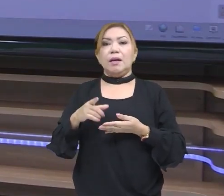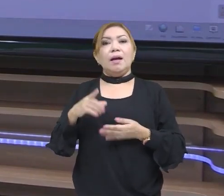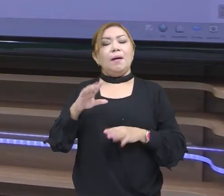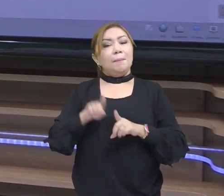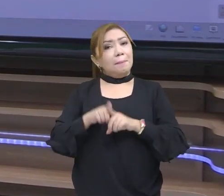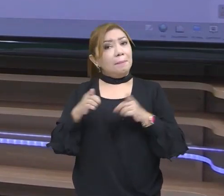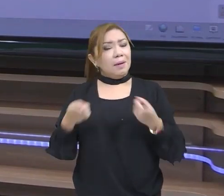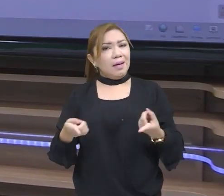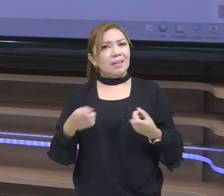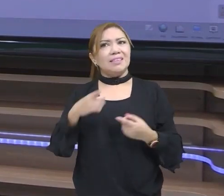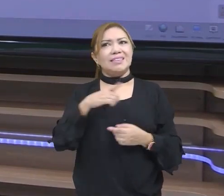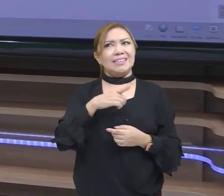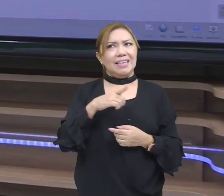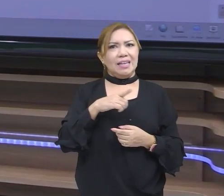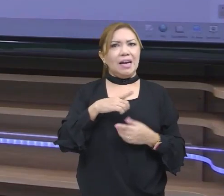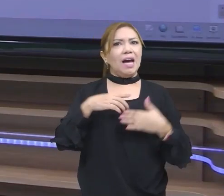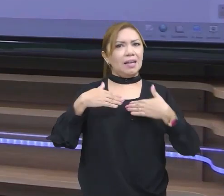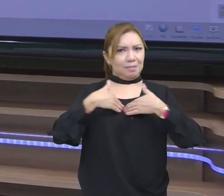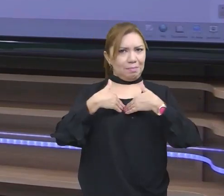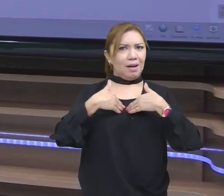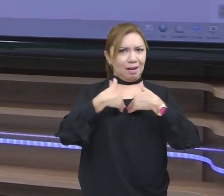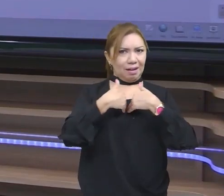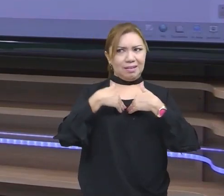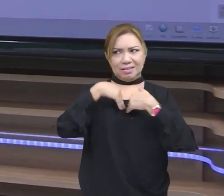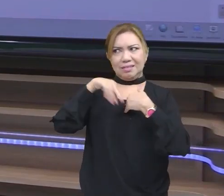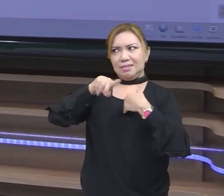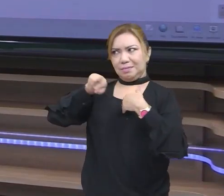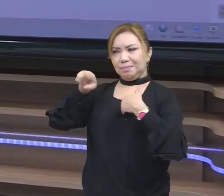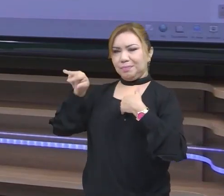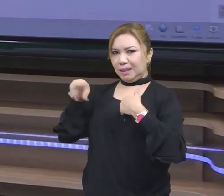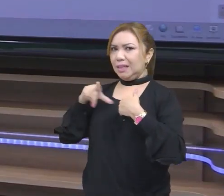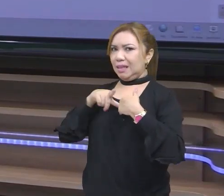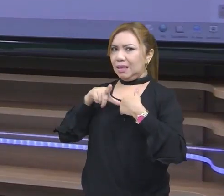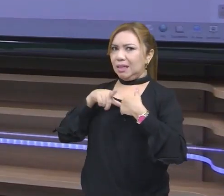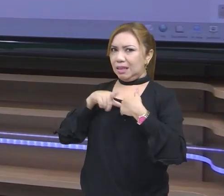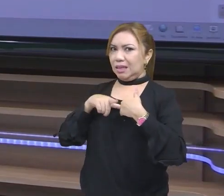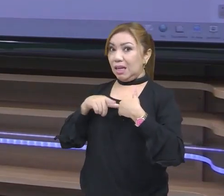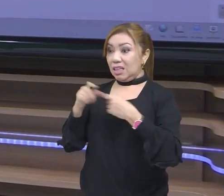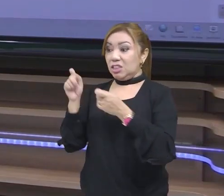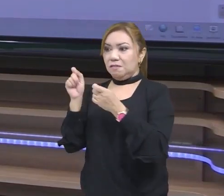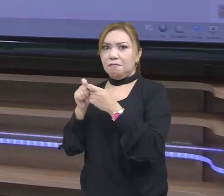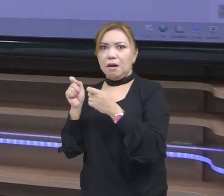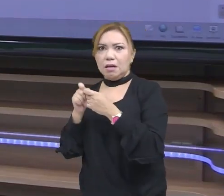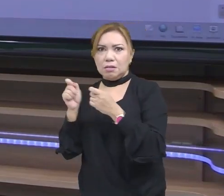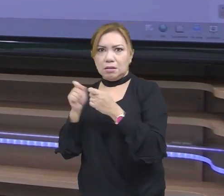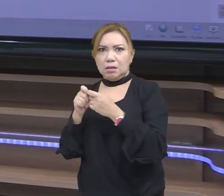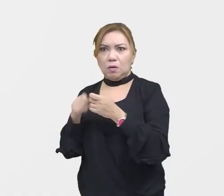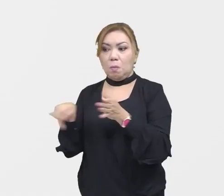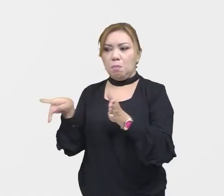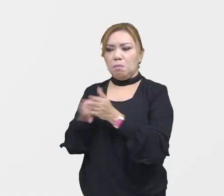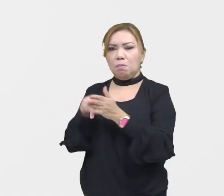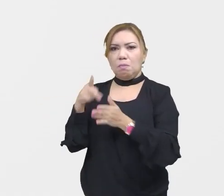que produzem o seu próprio alimento. Quem são esses animais que produzem seu próprio alimento? São os